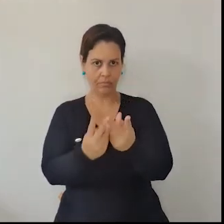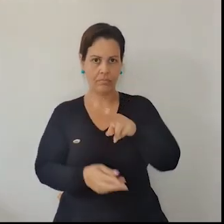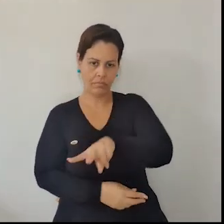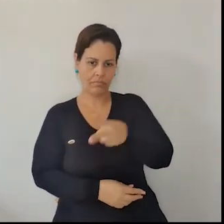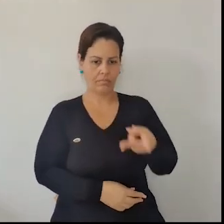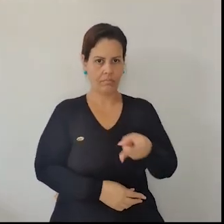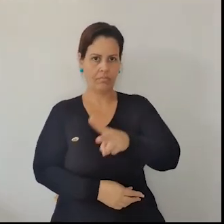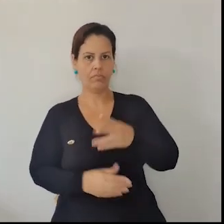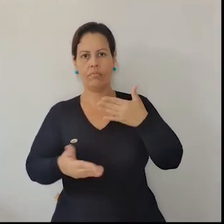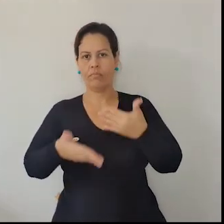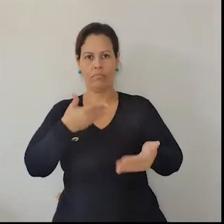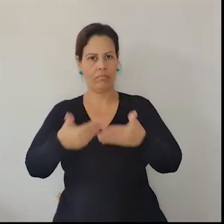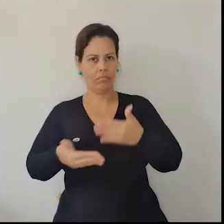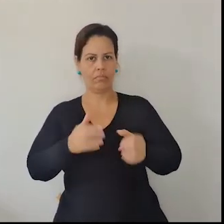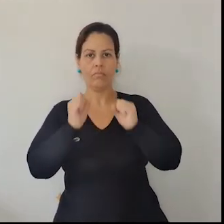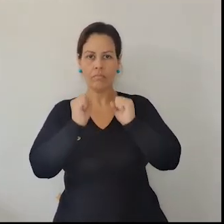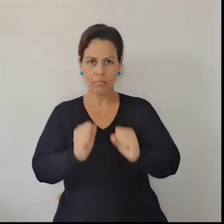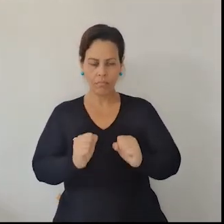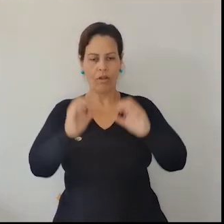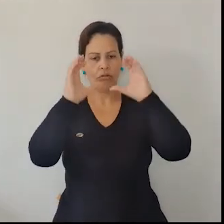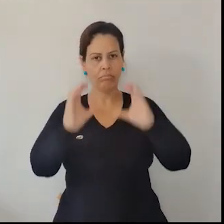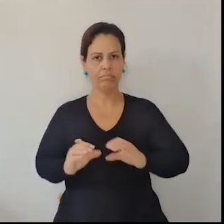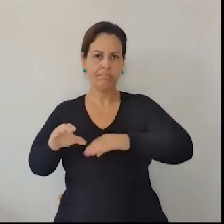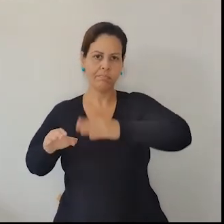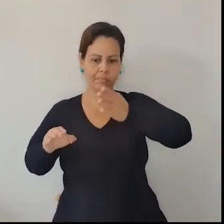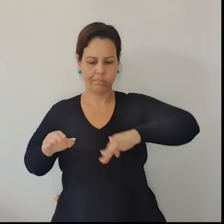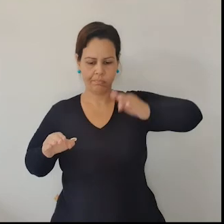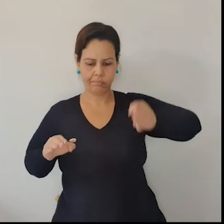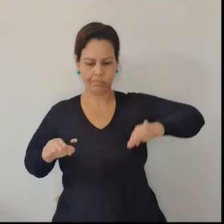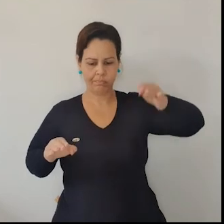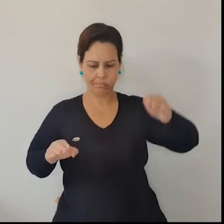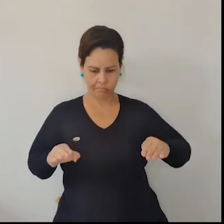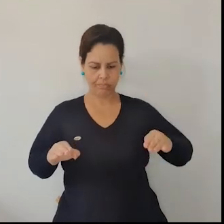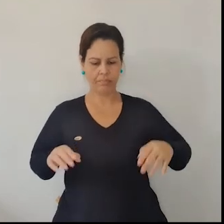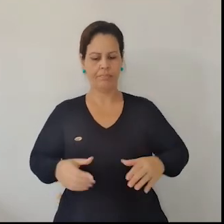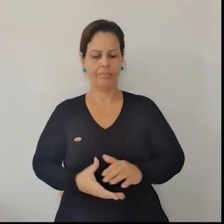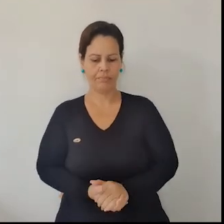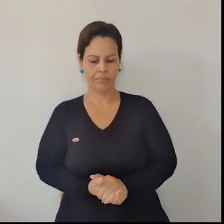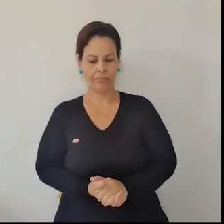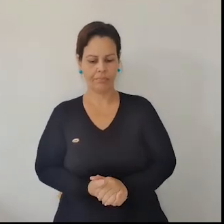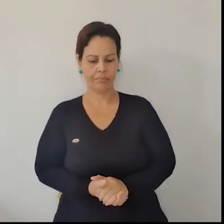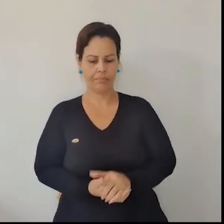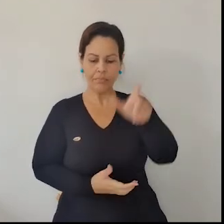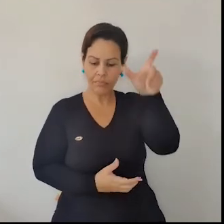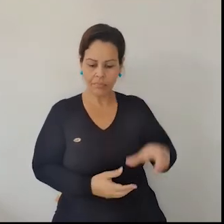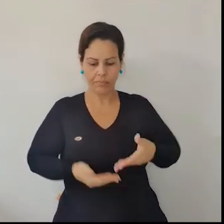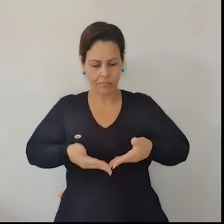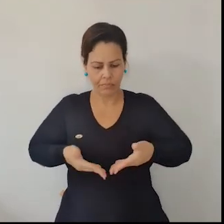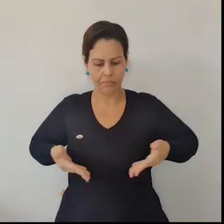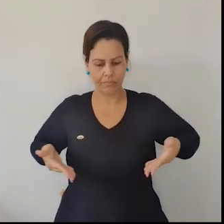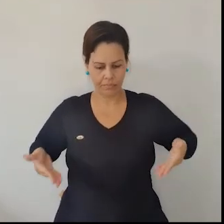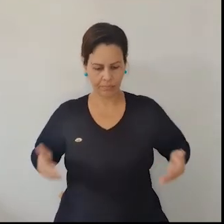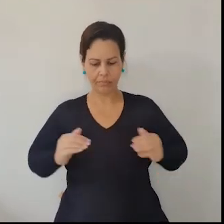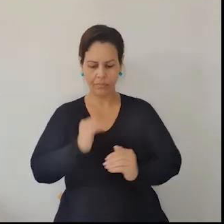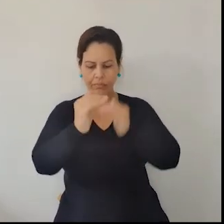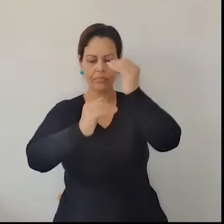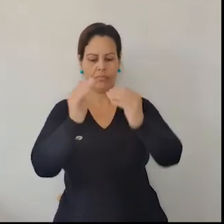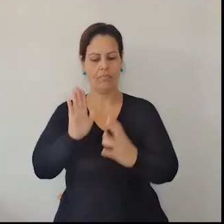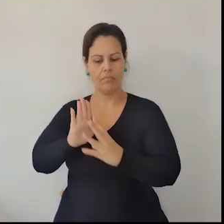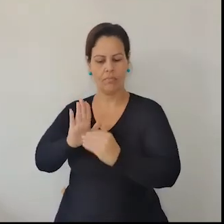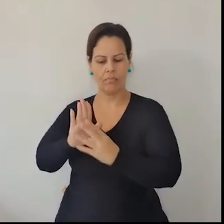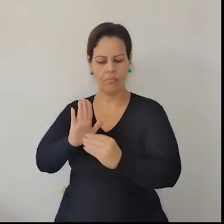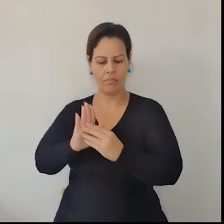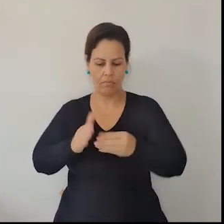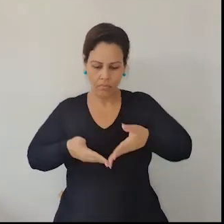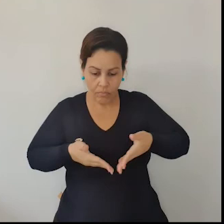Schrödinger, orbitais, desenvolve o modelo quântico do átomo, o modelo probabilístico, que colocaram uma equação matemática, equação